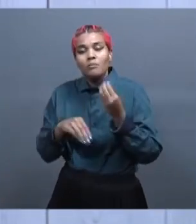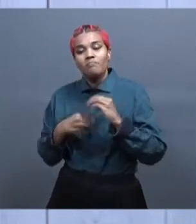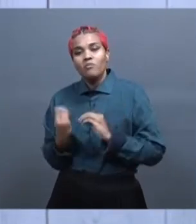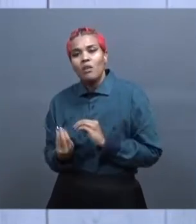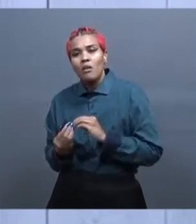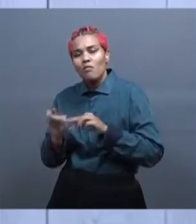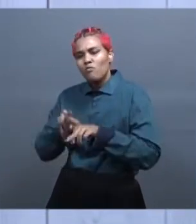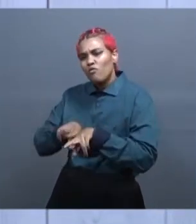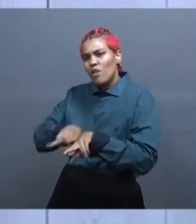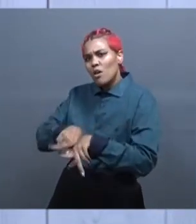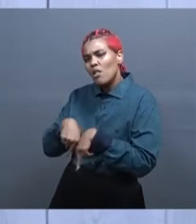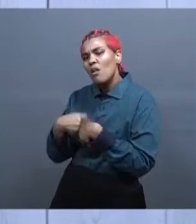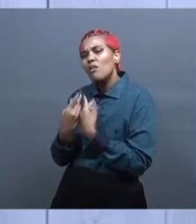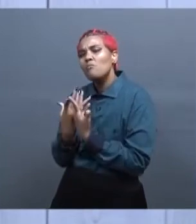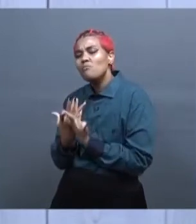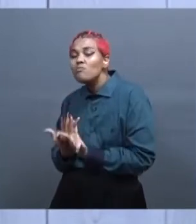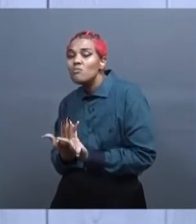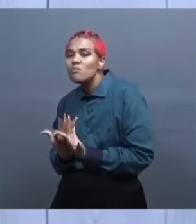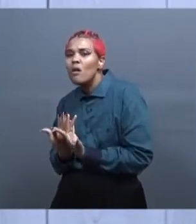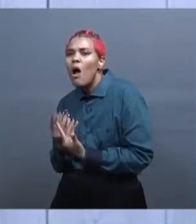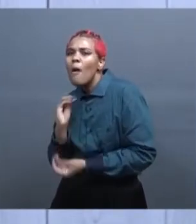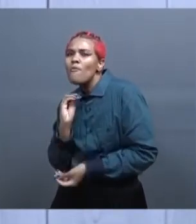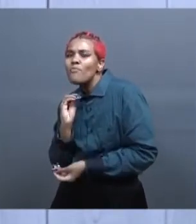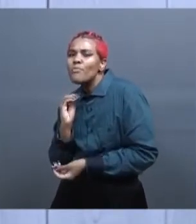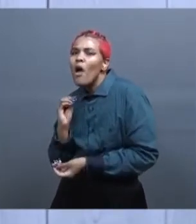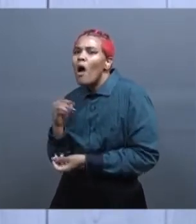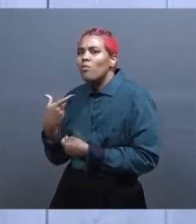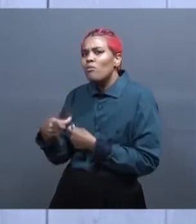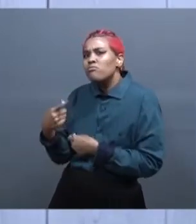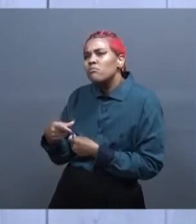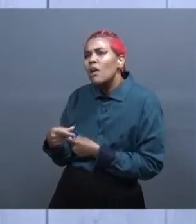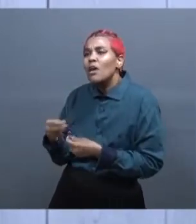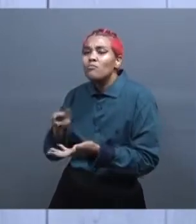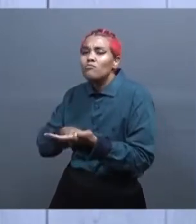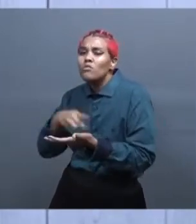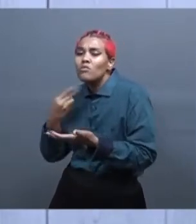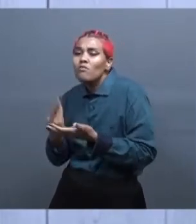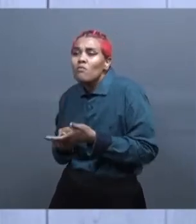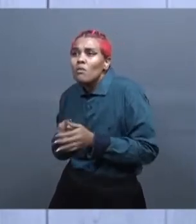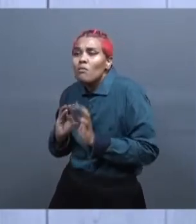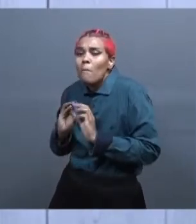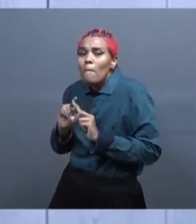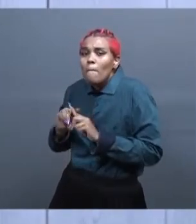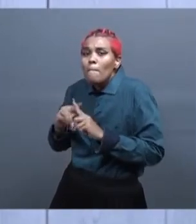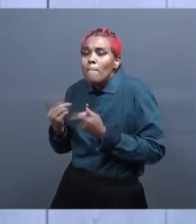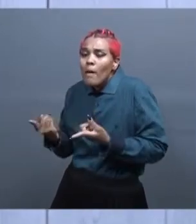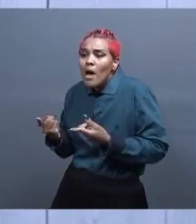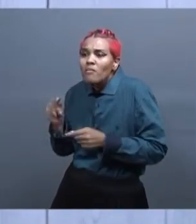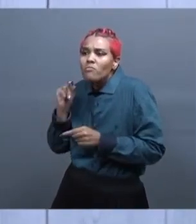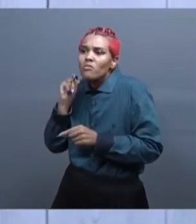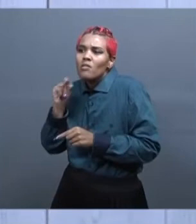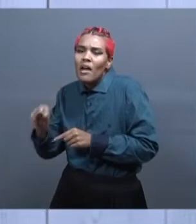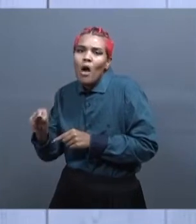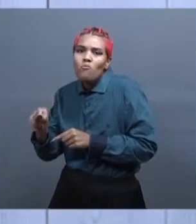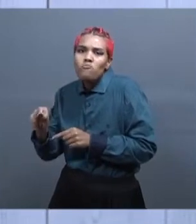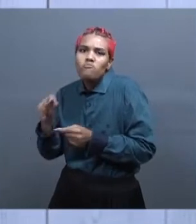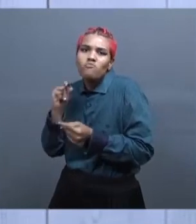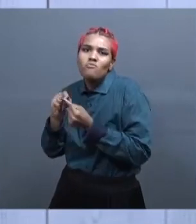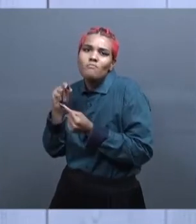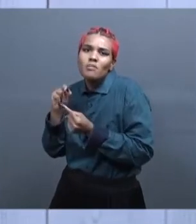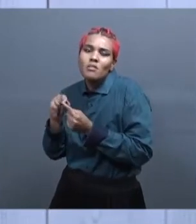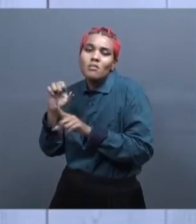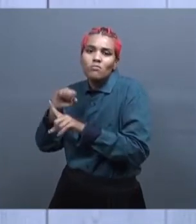diferentes intervenções elas não necessariamente têm um significado mas elas têm uma função na função social importante